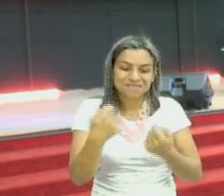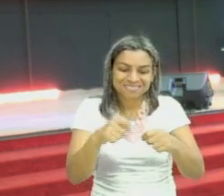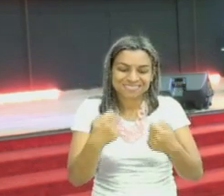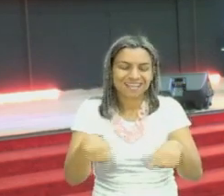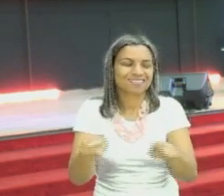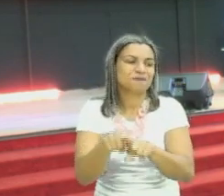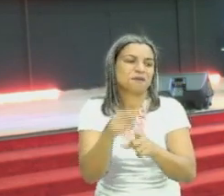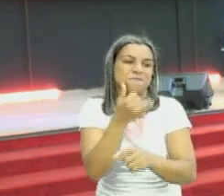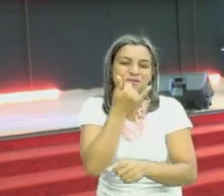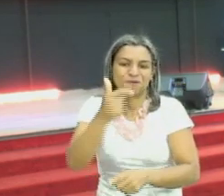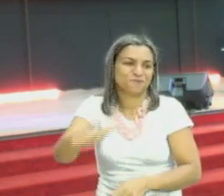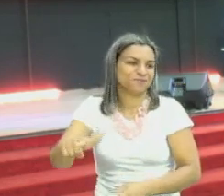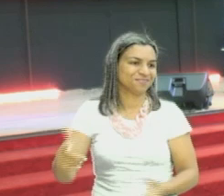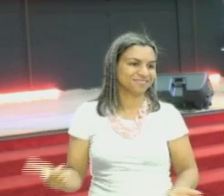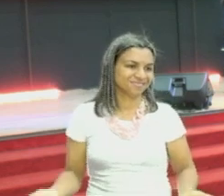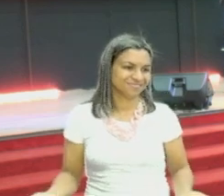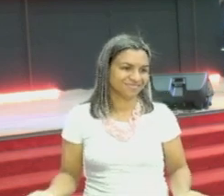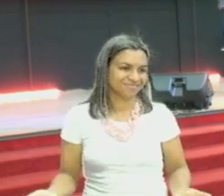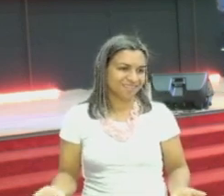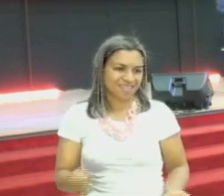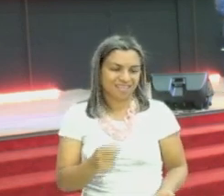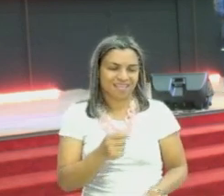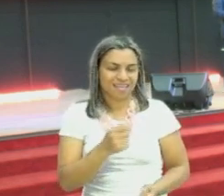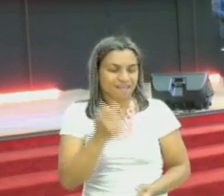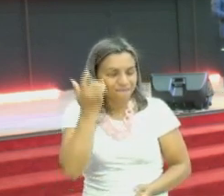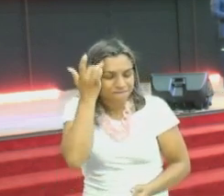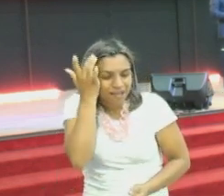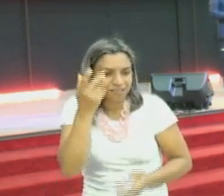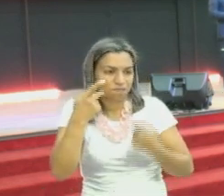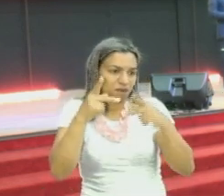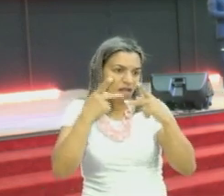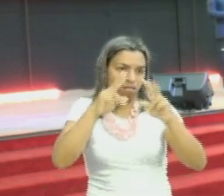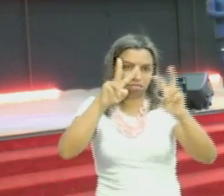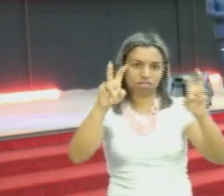perdoar. É fácil pregar sobre perdão,